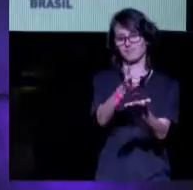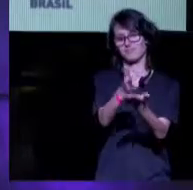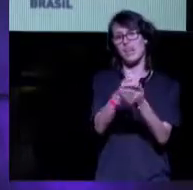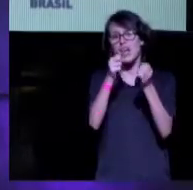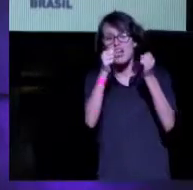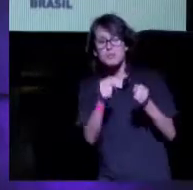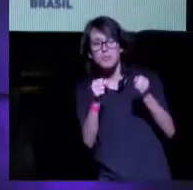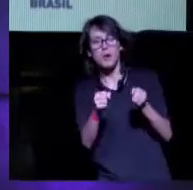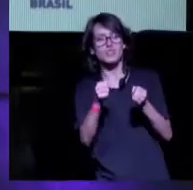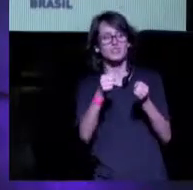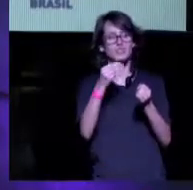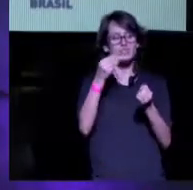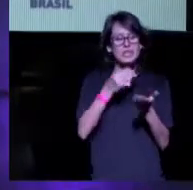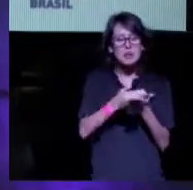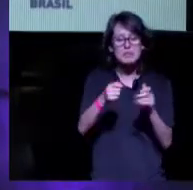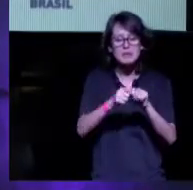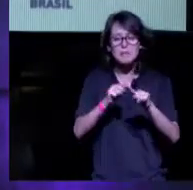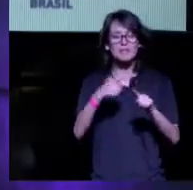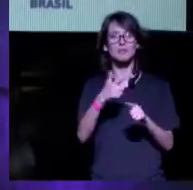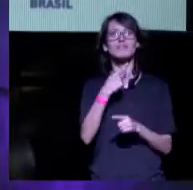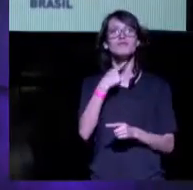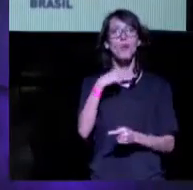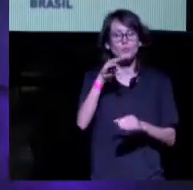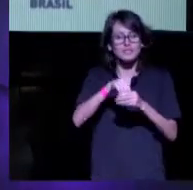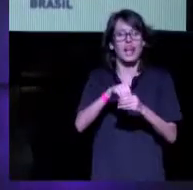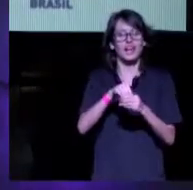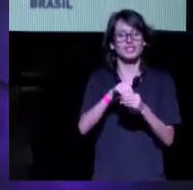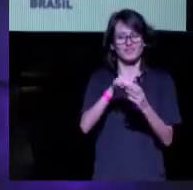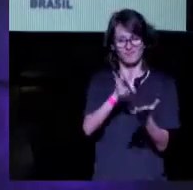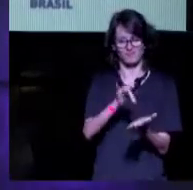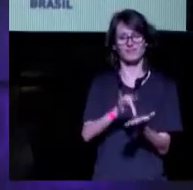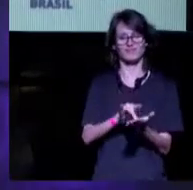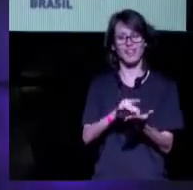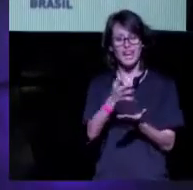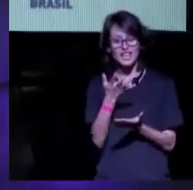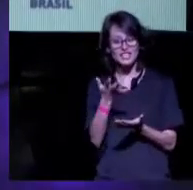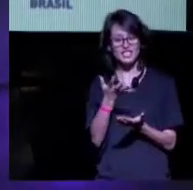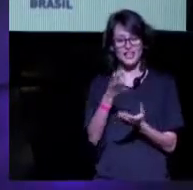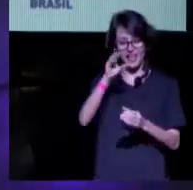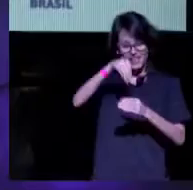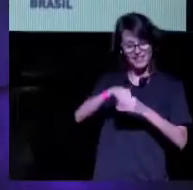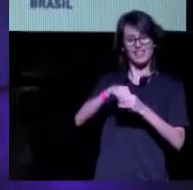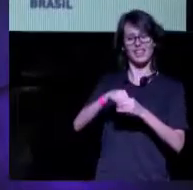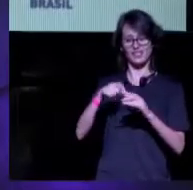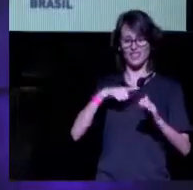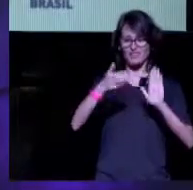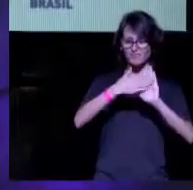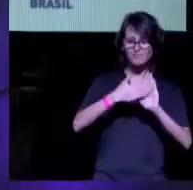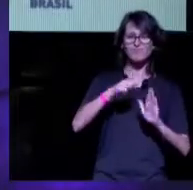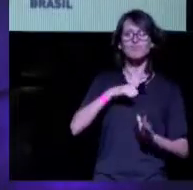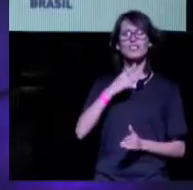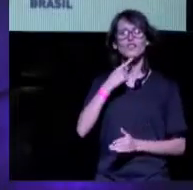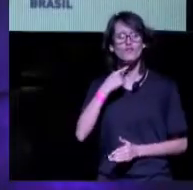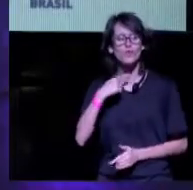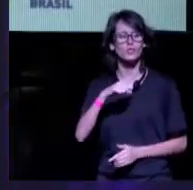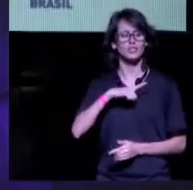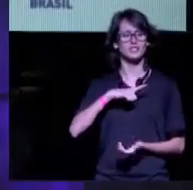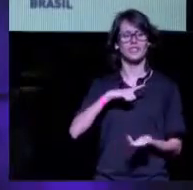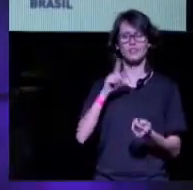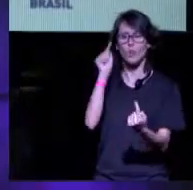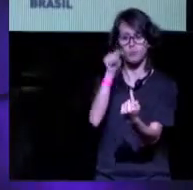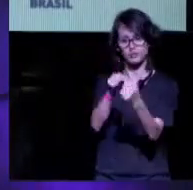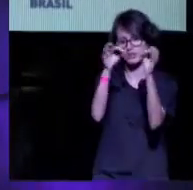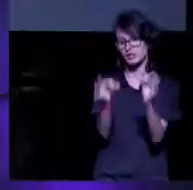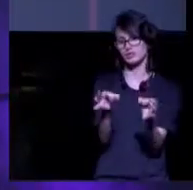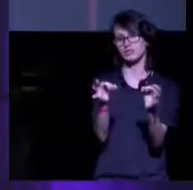ser que você empreenda sem alma e o que a gente quer são organizações que têm alma que tem propósito que são baseadas nessa troca e